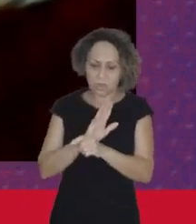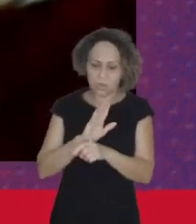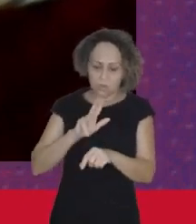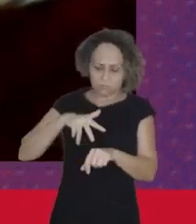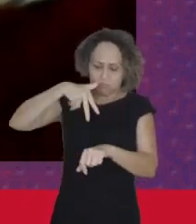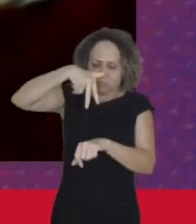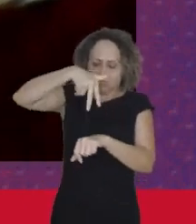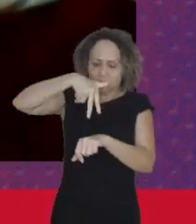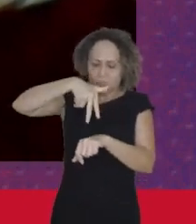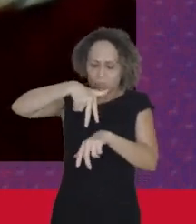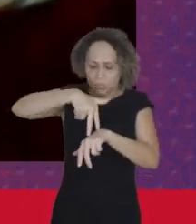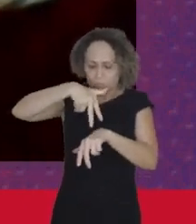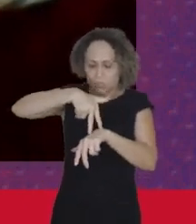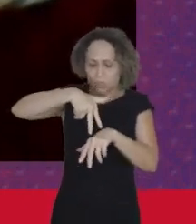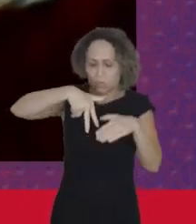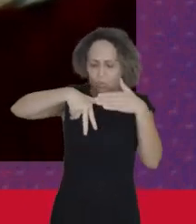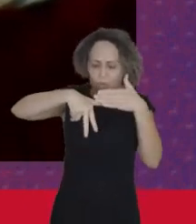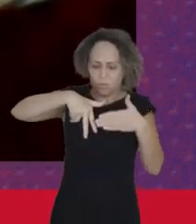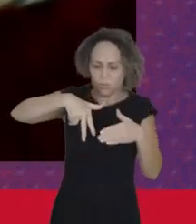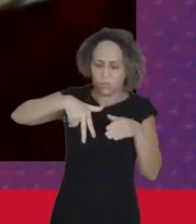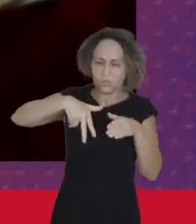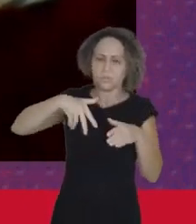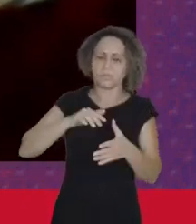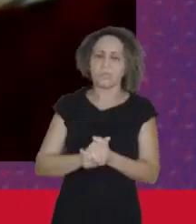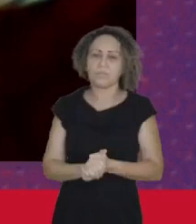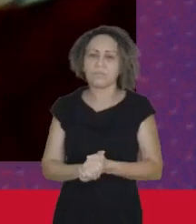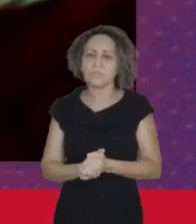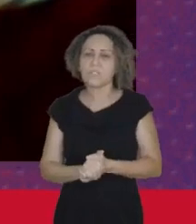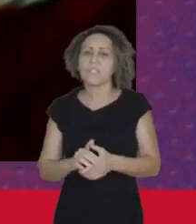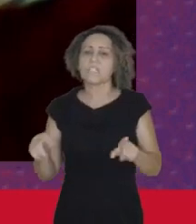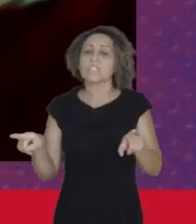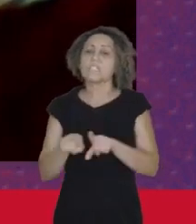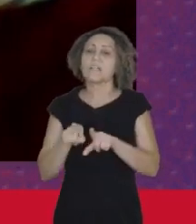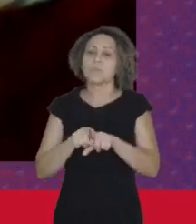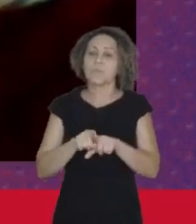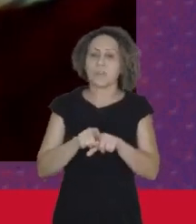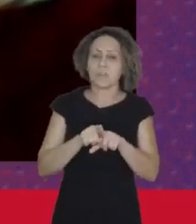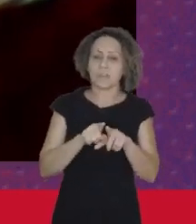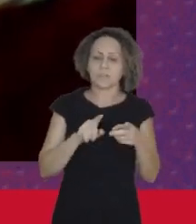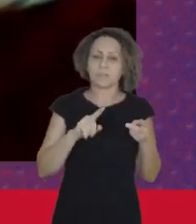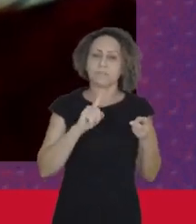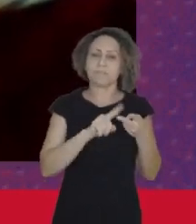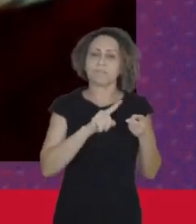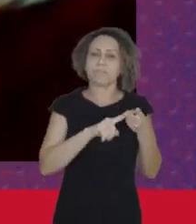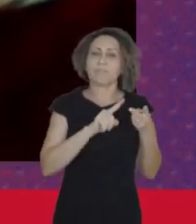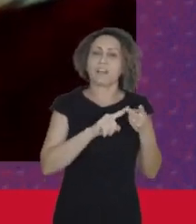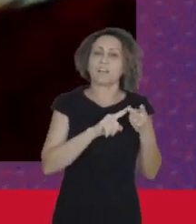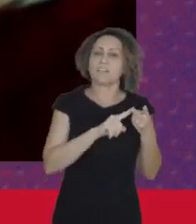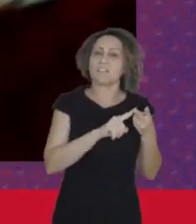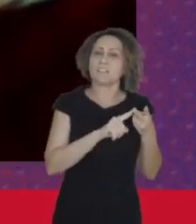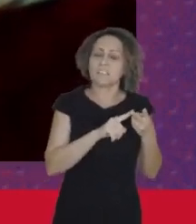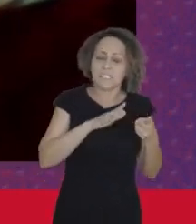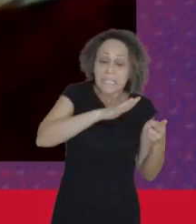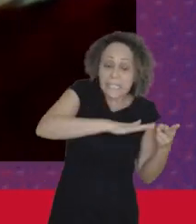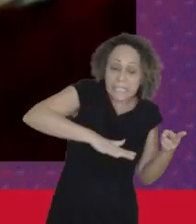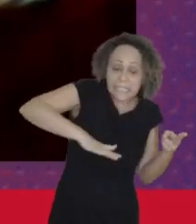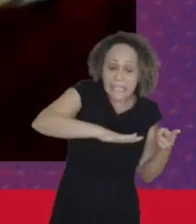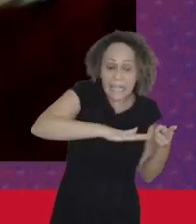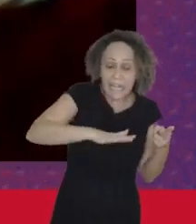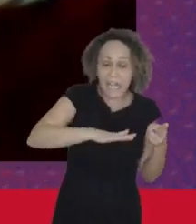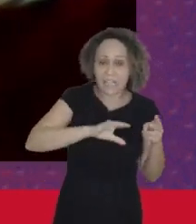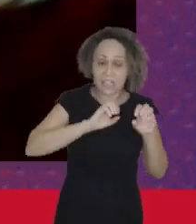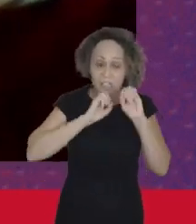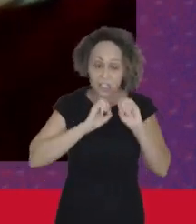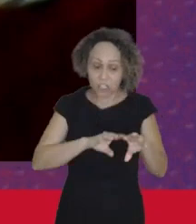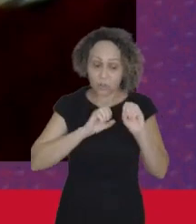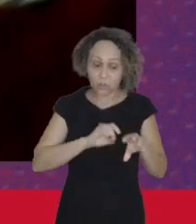concepção educacional, a gente tinha a teoria desenvolvimentista, ou seja, se